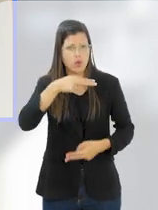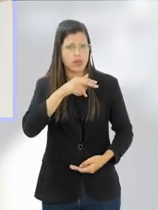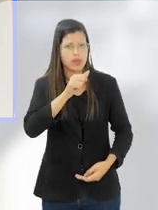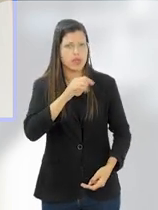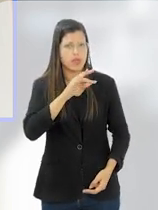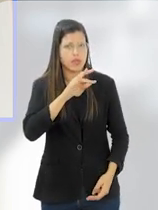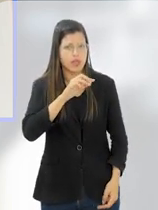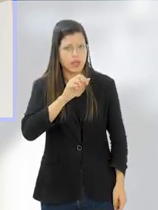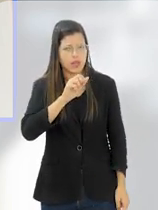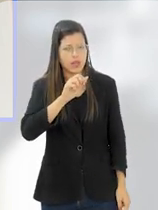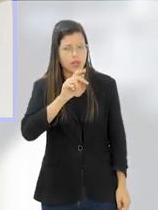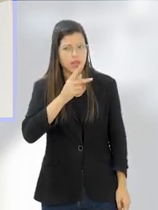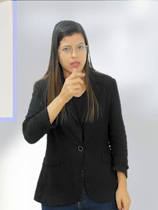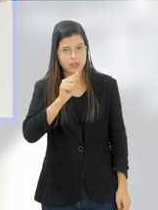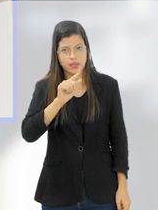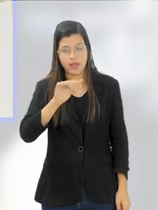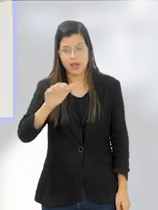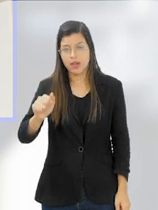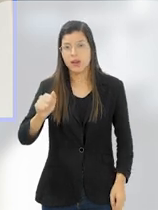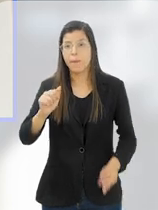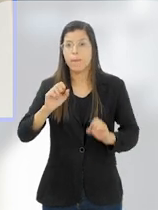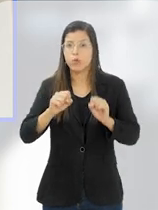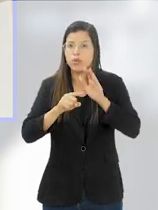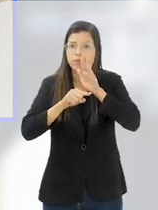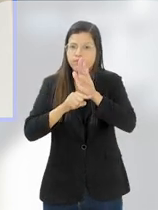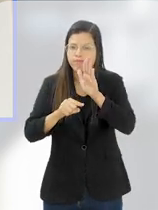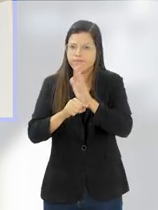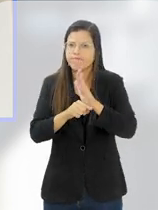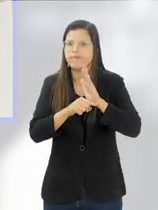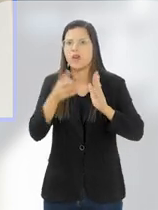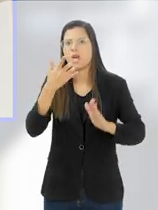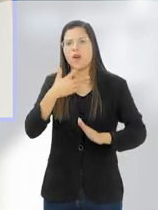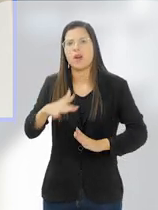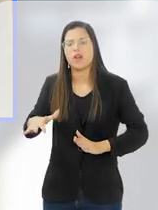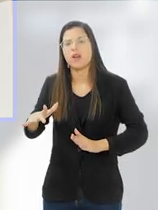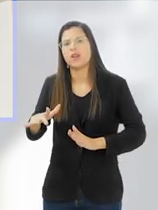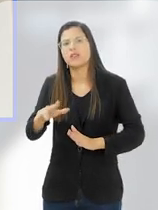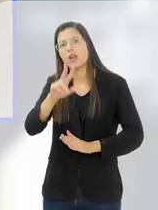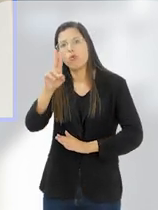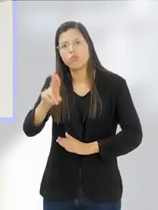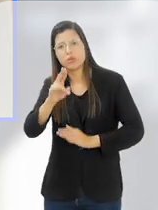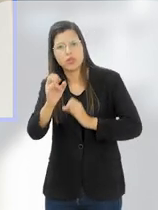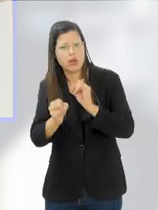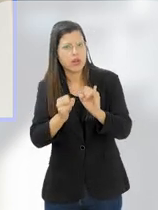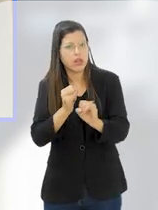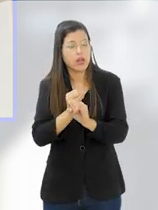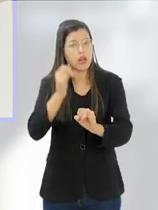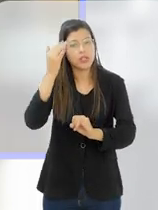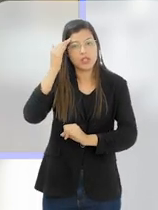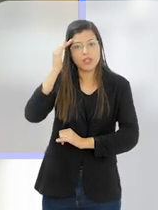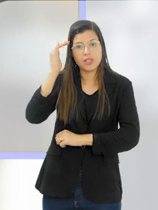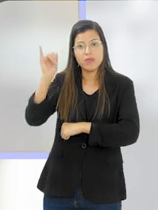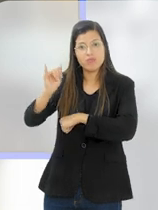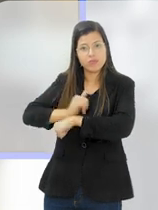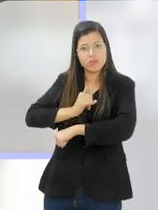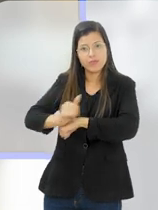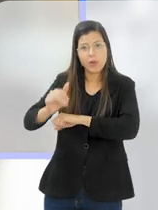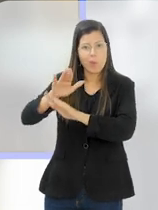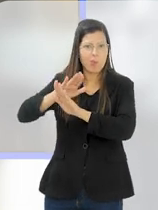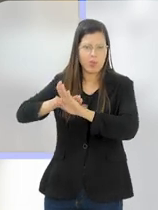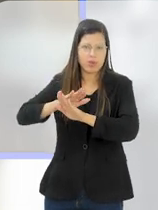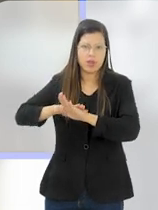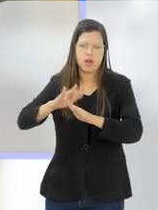Natália, você poder ajudar crianças a navegarem com mais segurança, entendendo os mecanismos que estão por